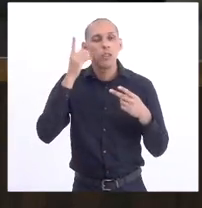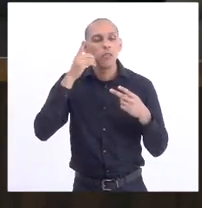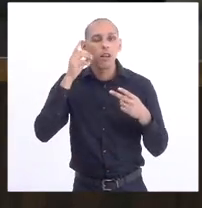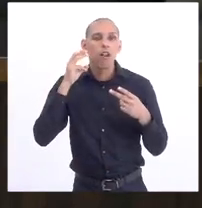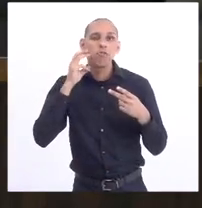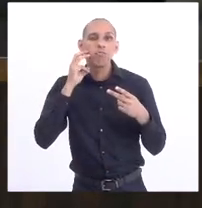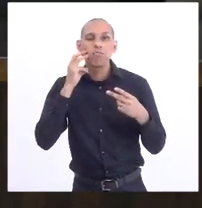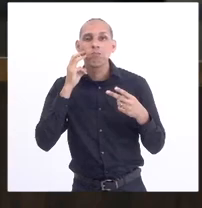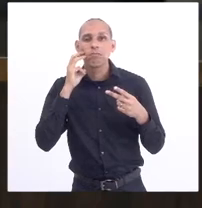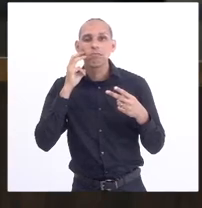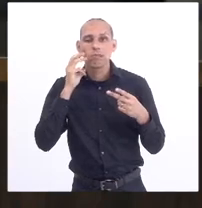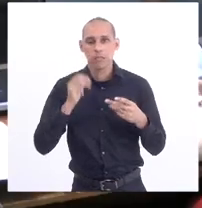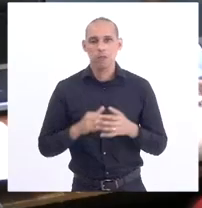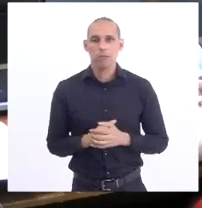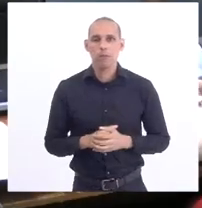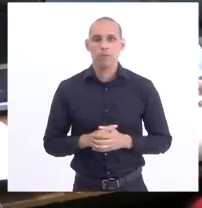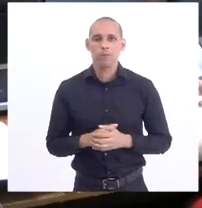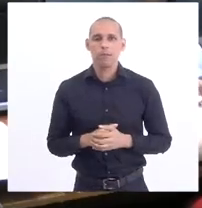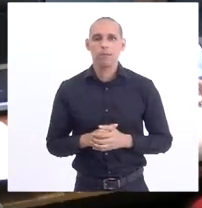Valdec Carneiro.